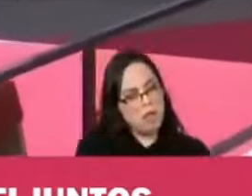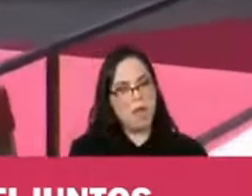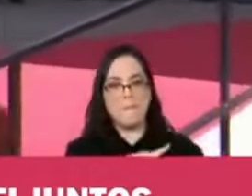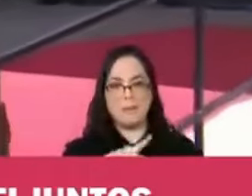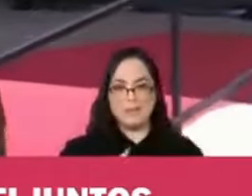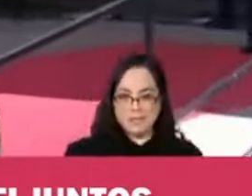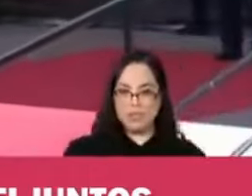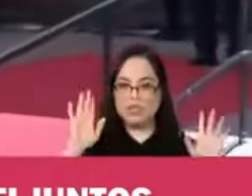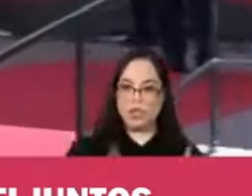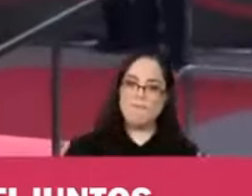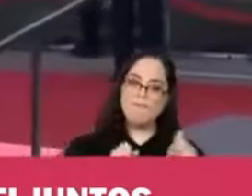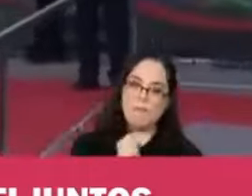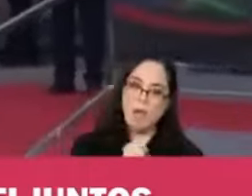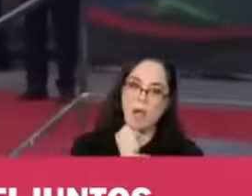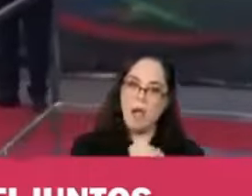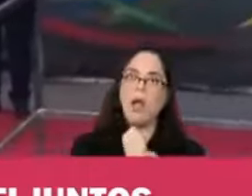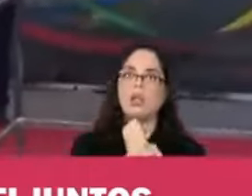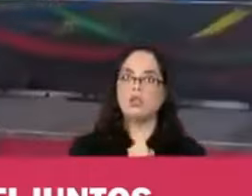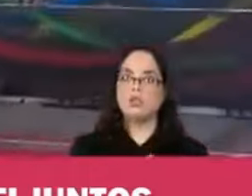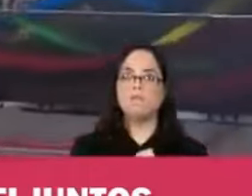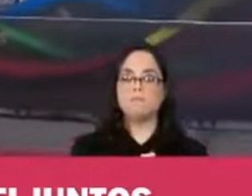Grande Xê.